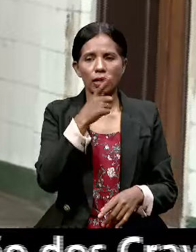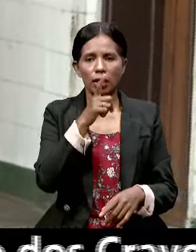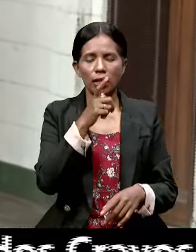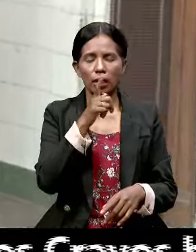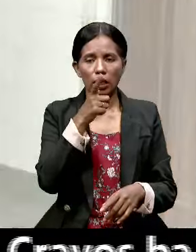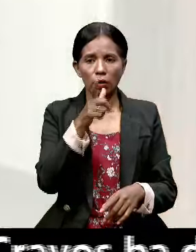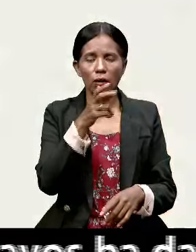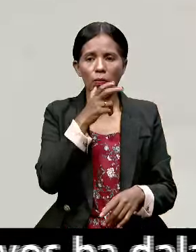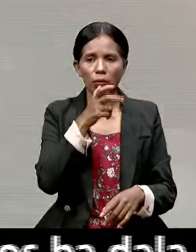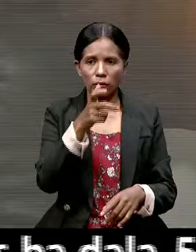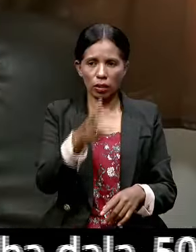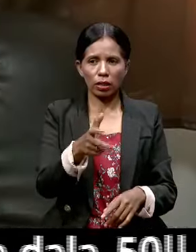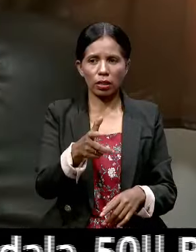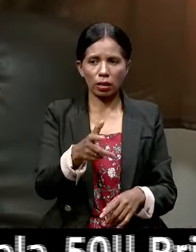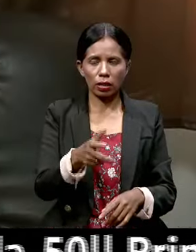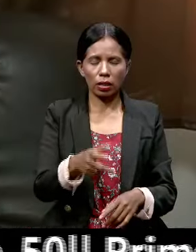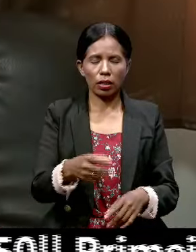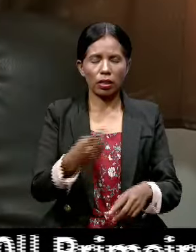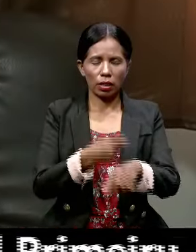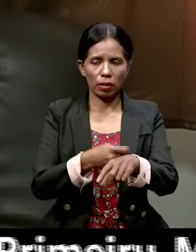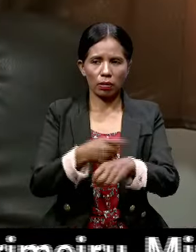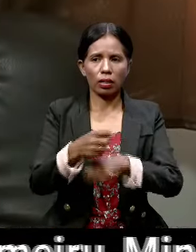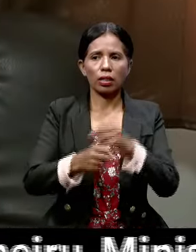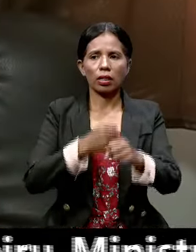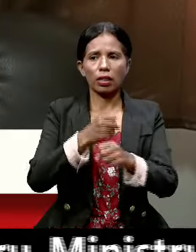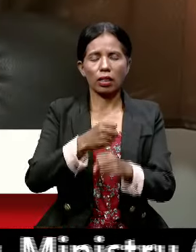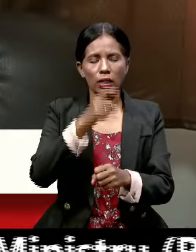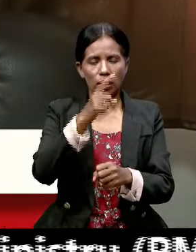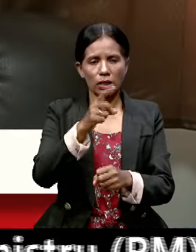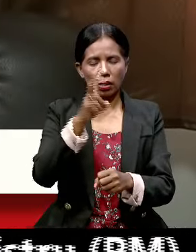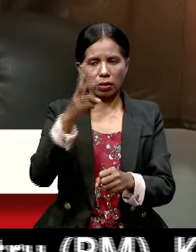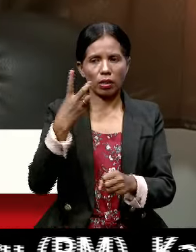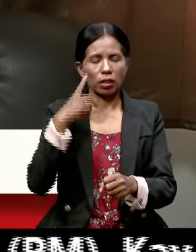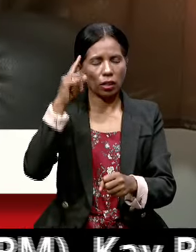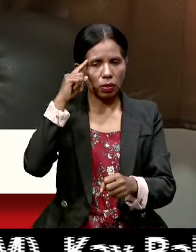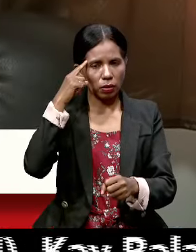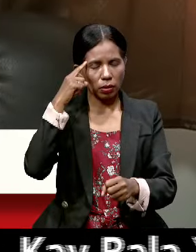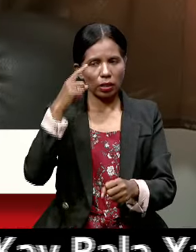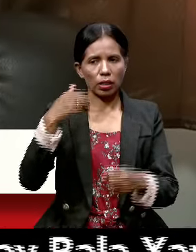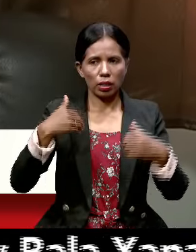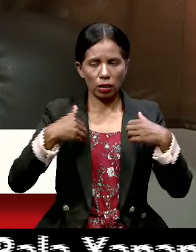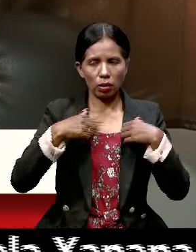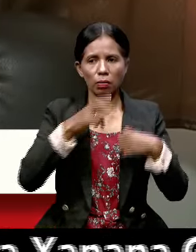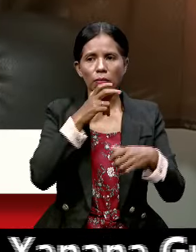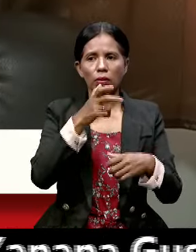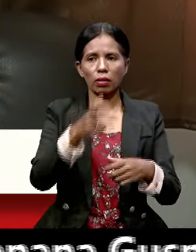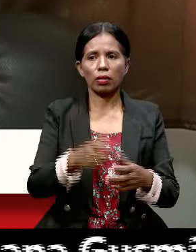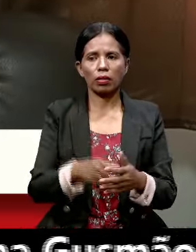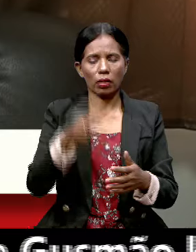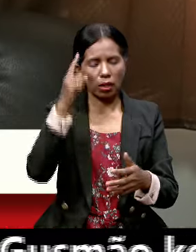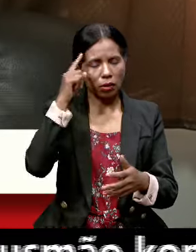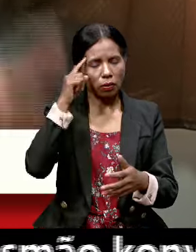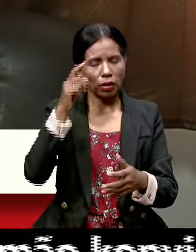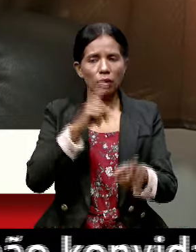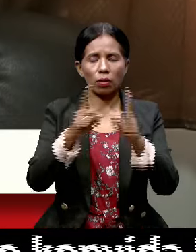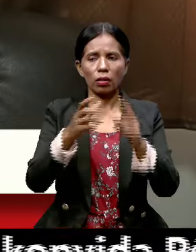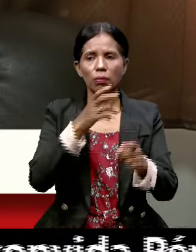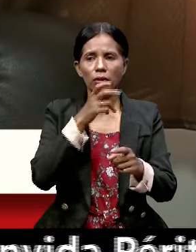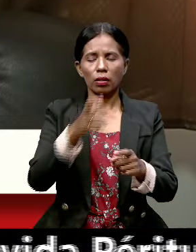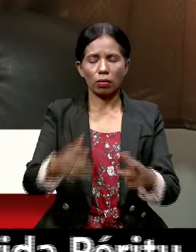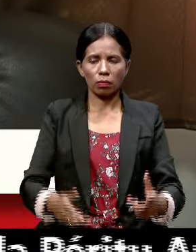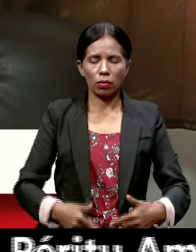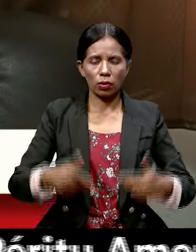ida tem que naro, tina ainda rua to e tene hano ene hao, e hano português. A tu hano ia português, te tem que morrer já